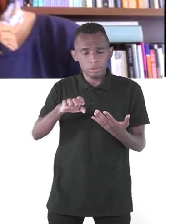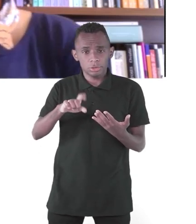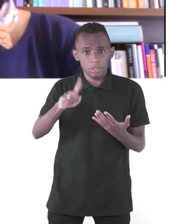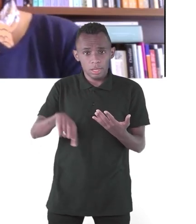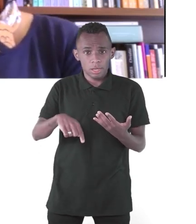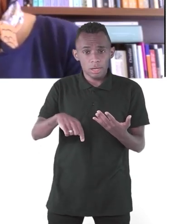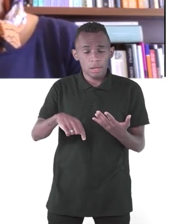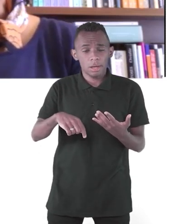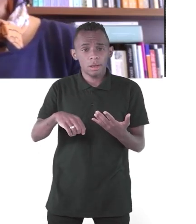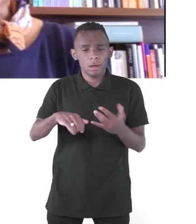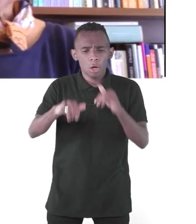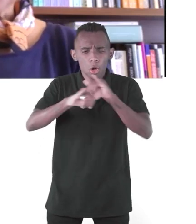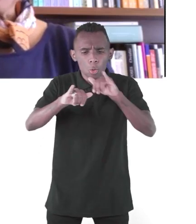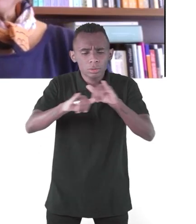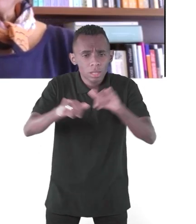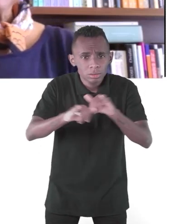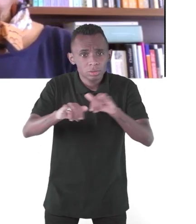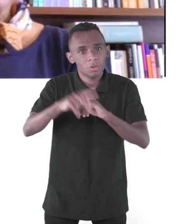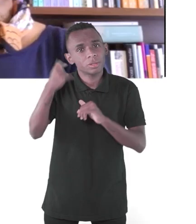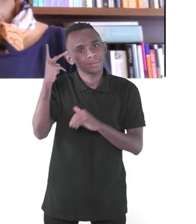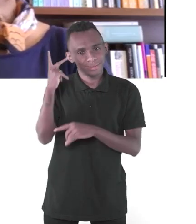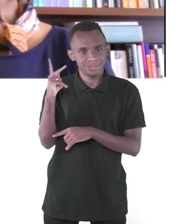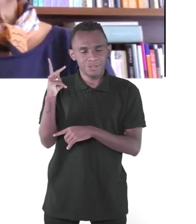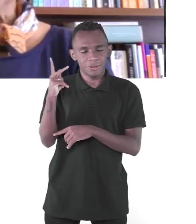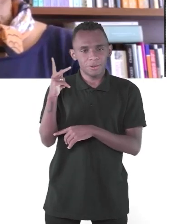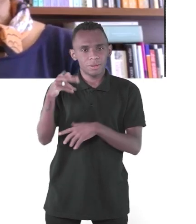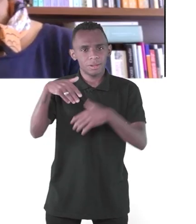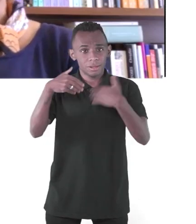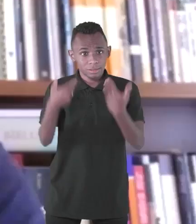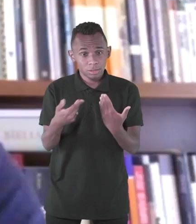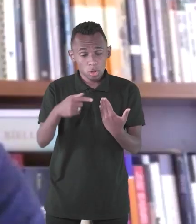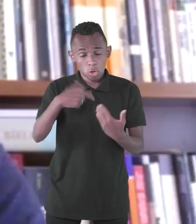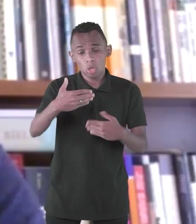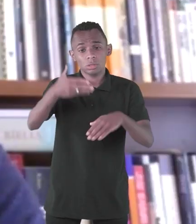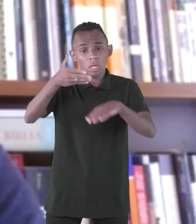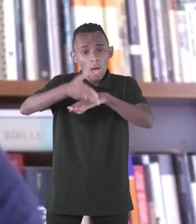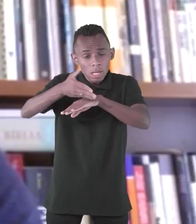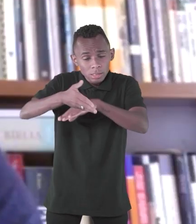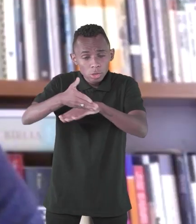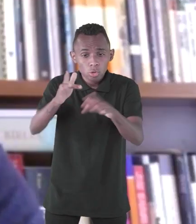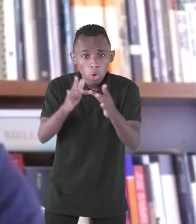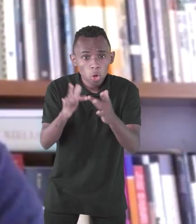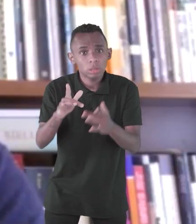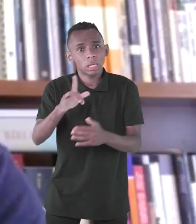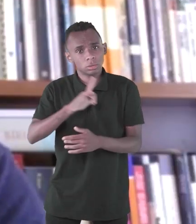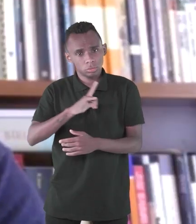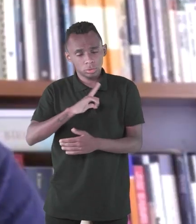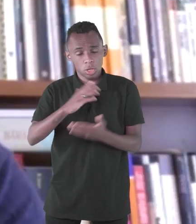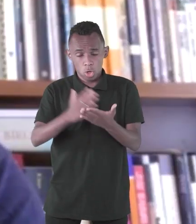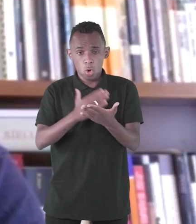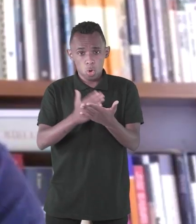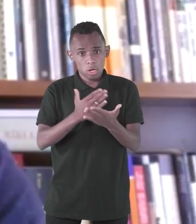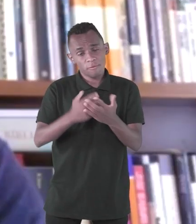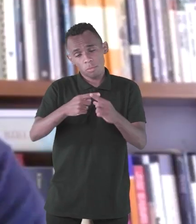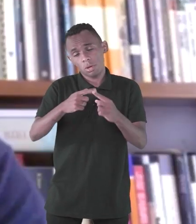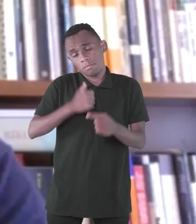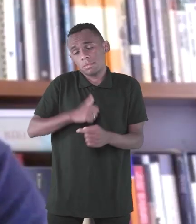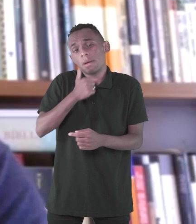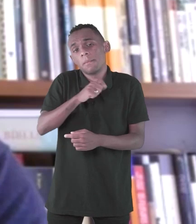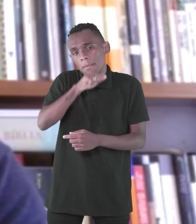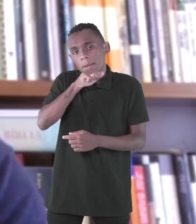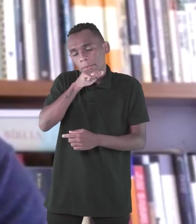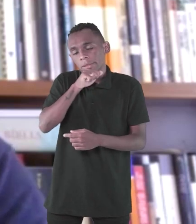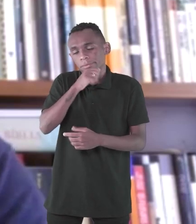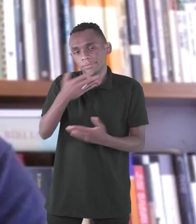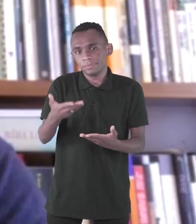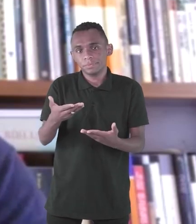Neide, ela é uma contadora de histórias e desde muito criança a gente teve o acesso aos livros, ainda que a gente não